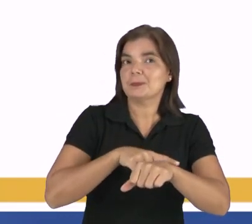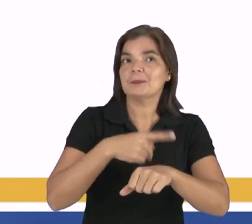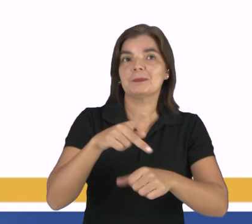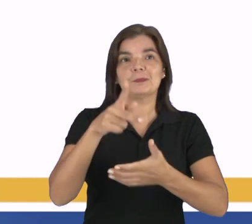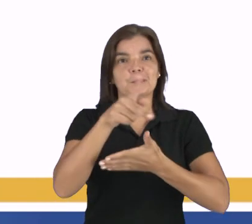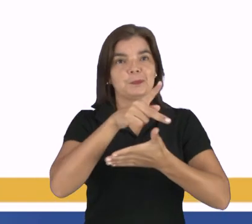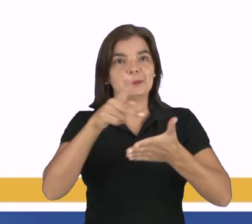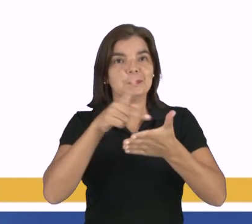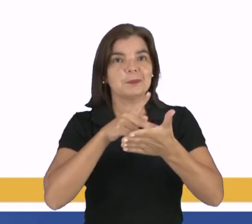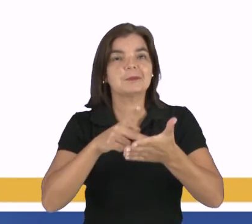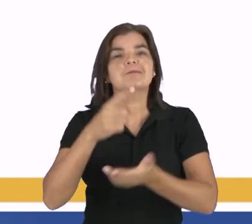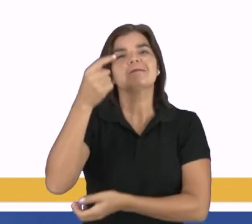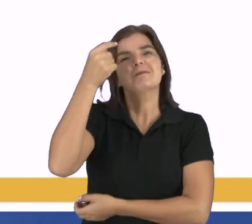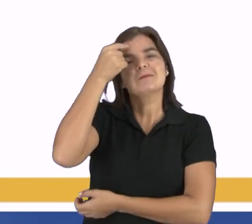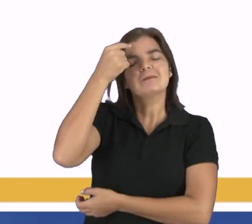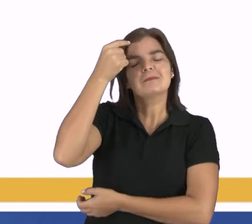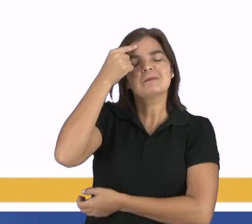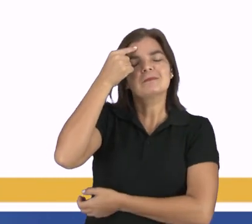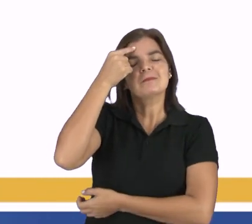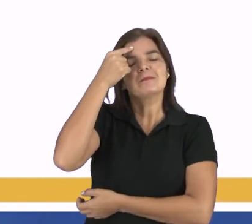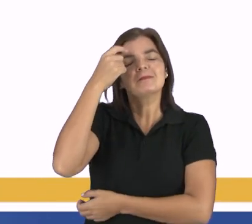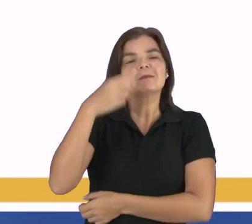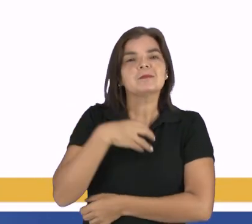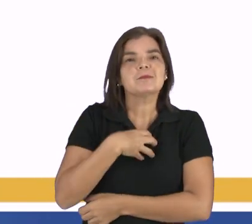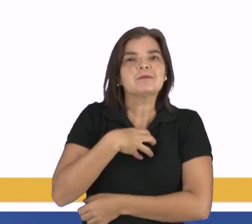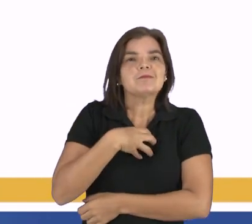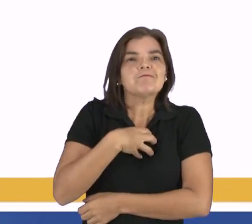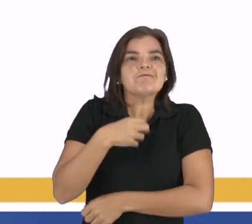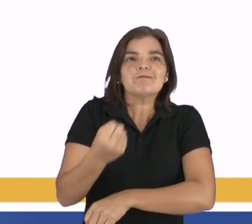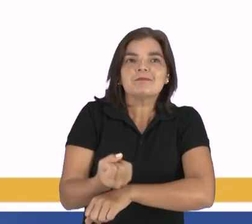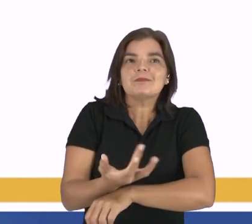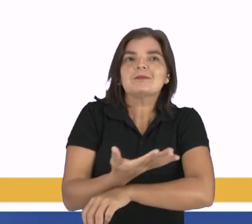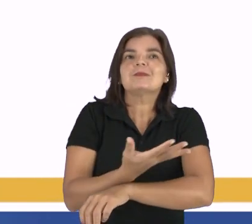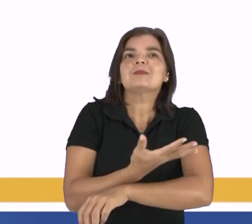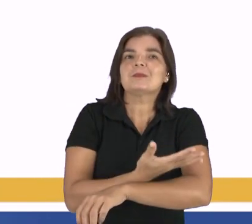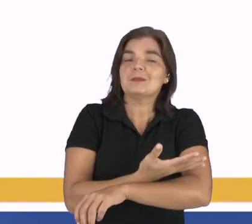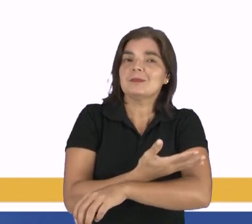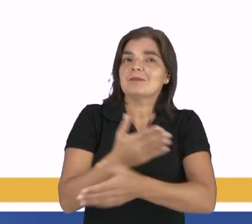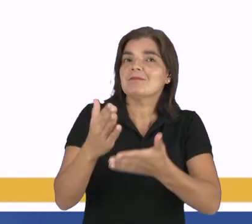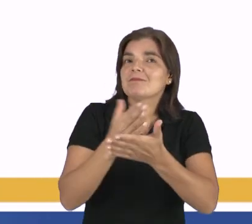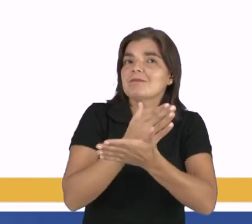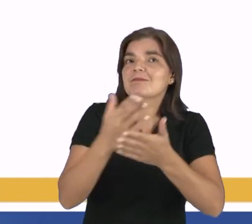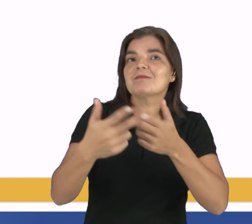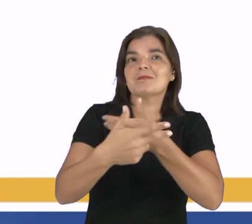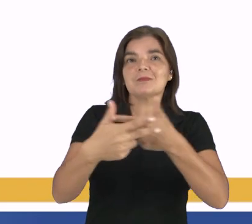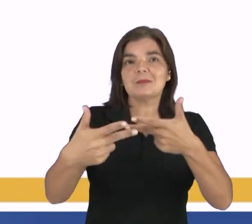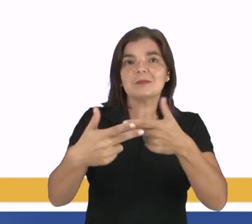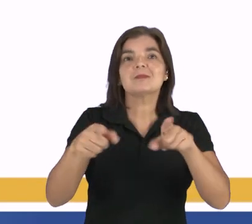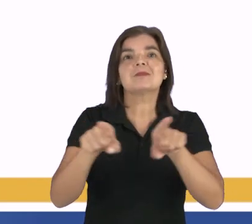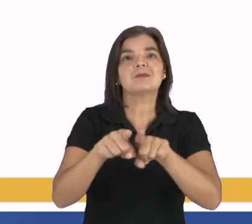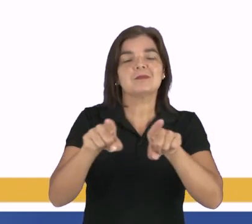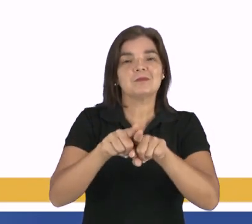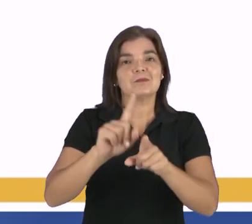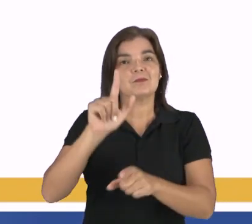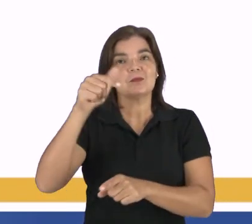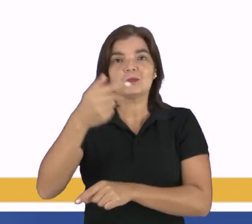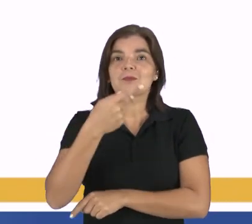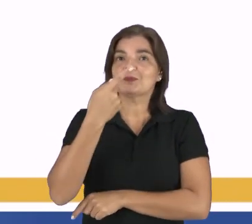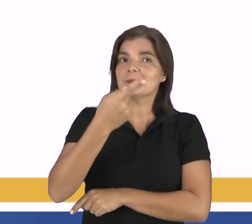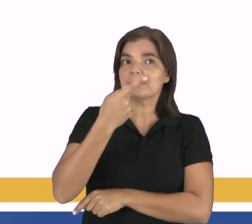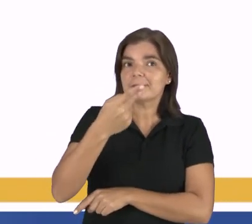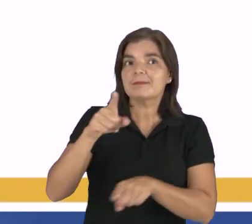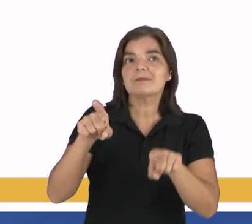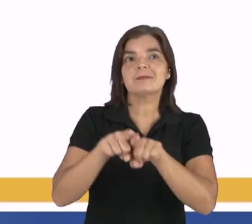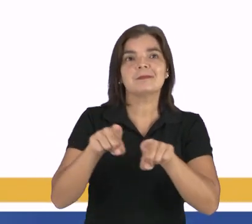Nesses momentos, sua poética nos faz refletir sobre sentimentos advindos de certos fatos ditos de outra